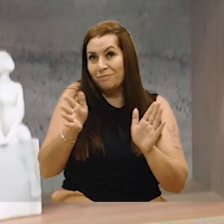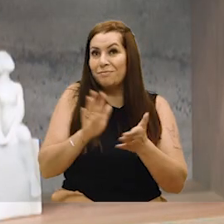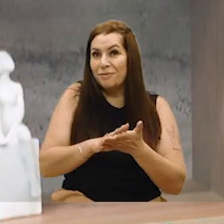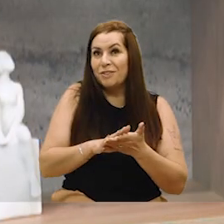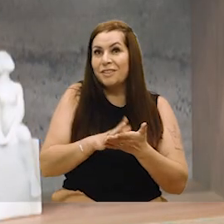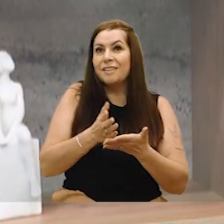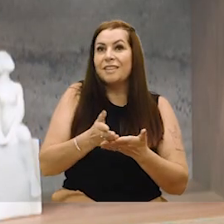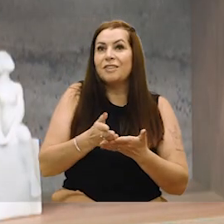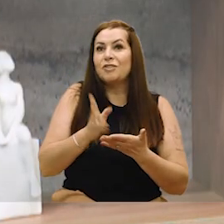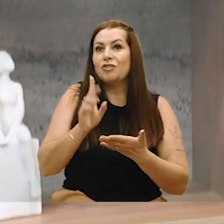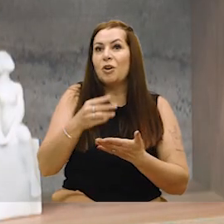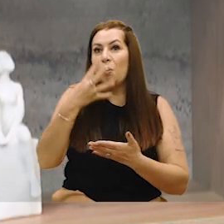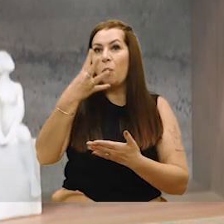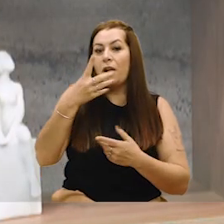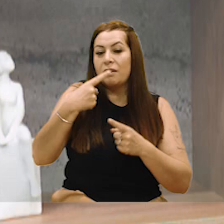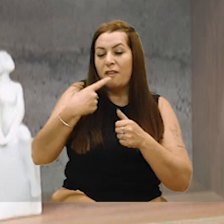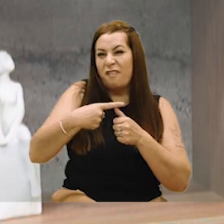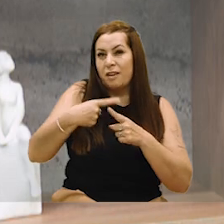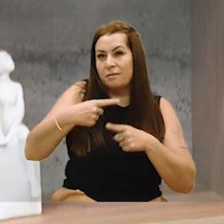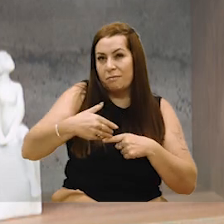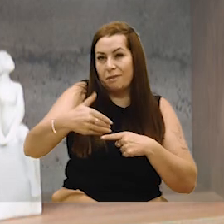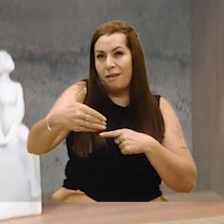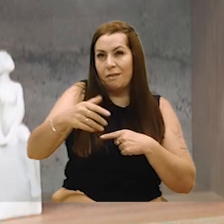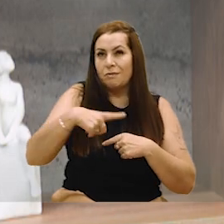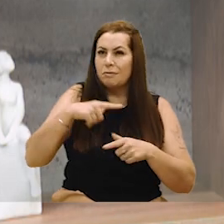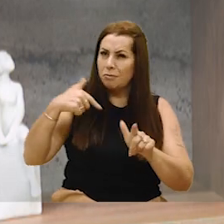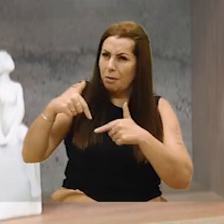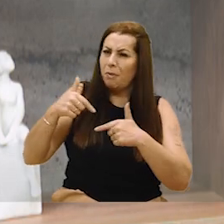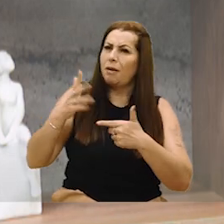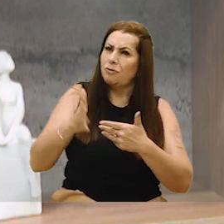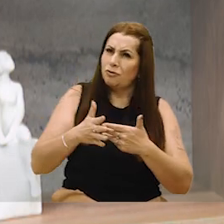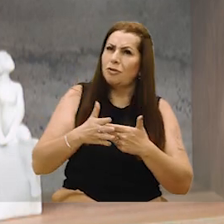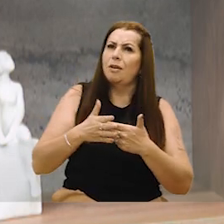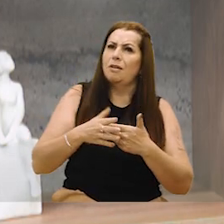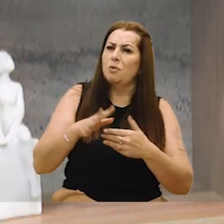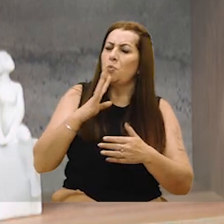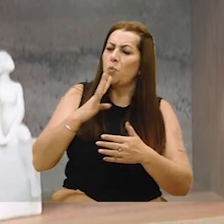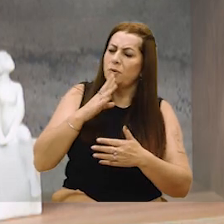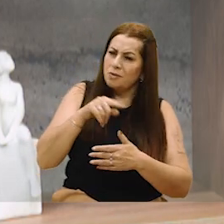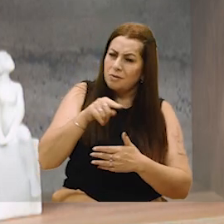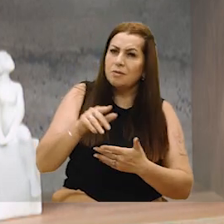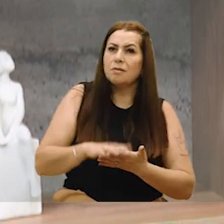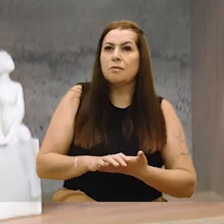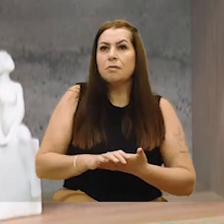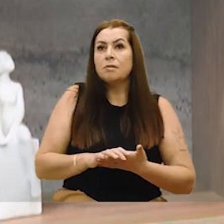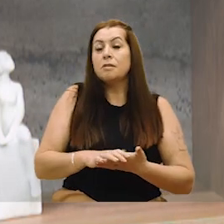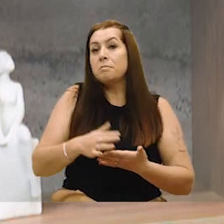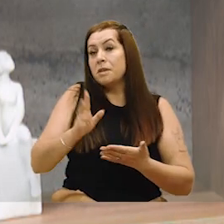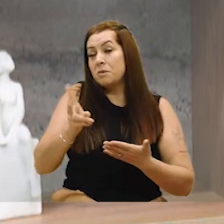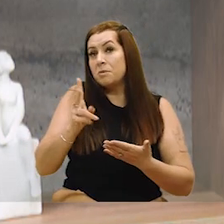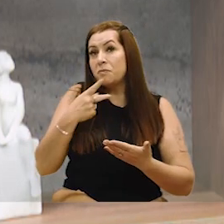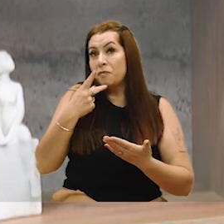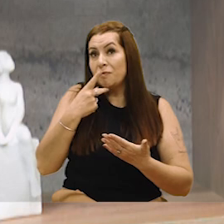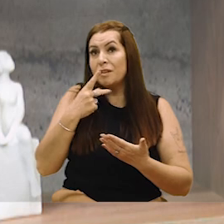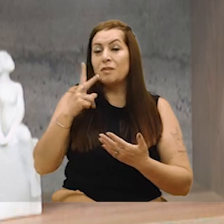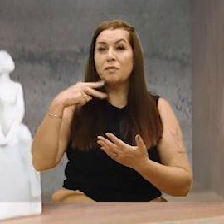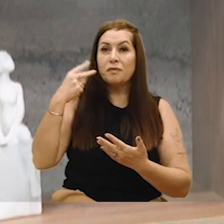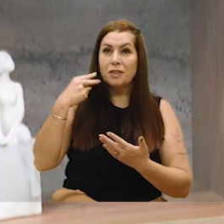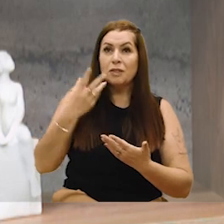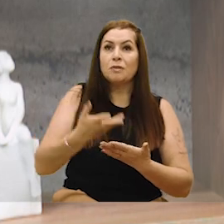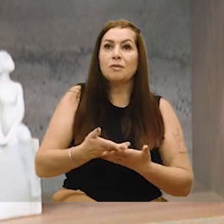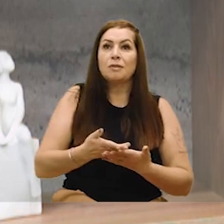está praticamente já no 4º mandato, quer dizer, tem um trabalho largamente conhecido, mas eu sempre digo que o